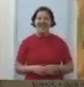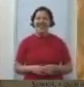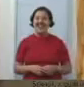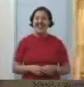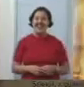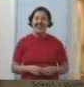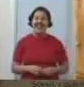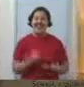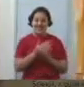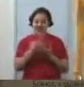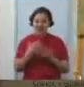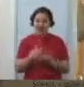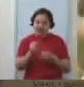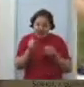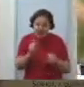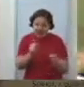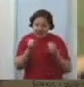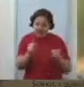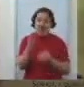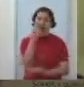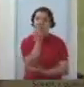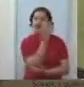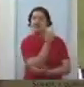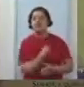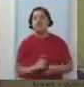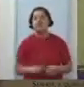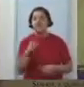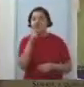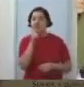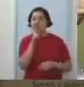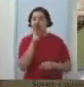O lobo começou a chacoalhar, chacoalhar, chacoalhar, chacoalhar.